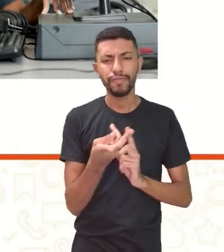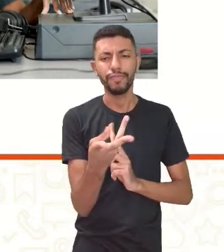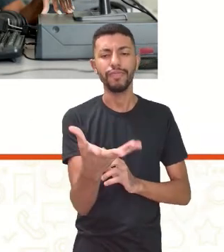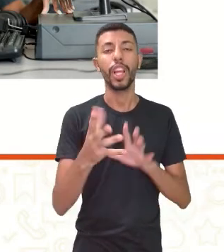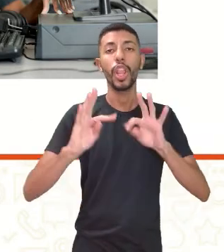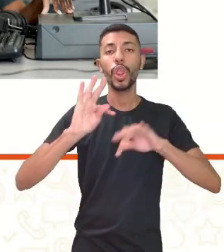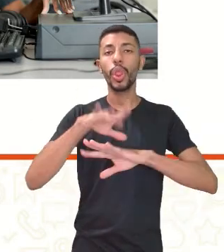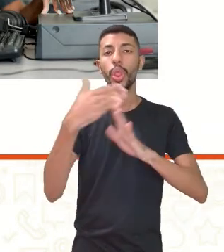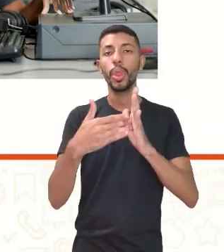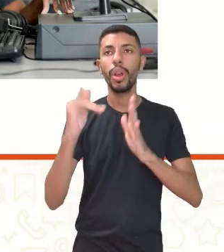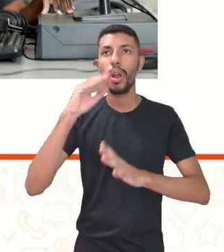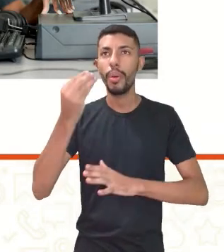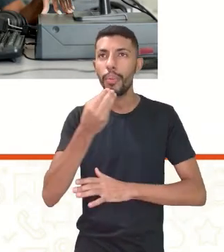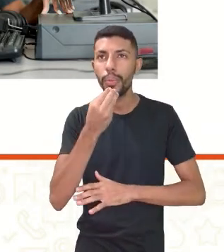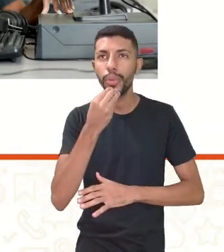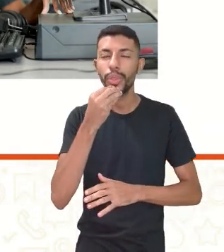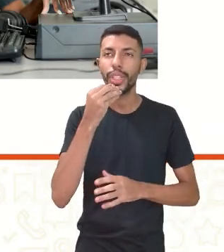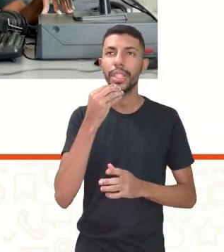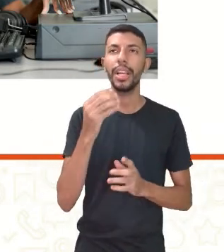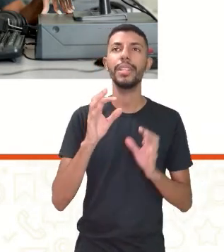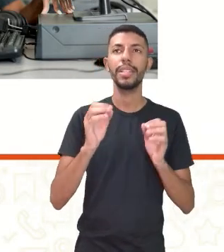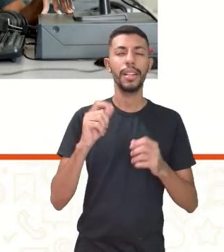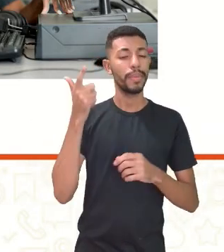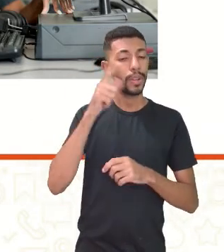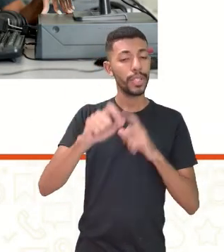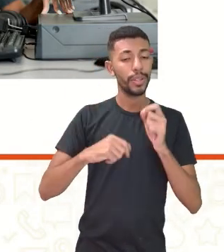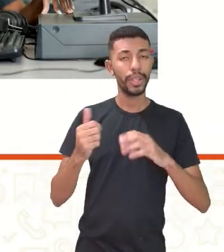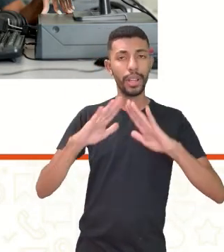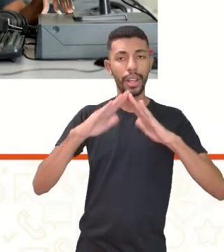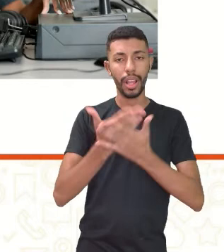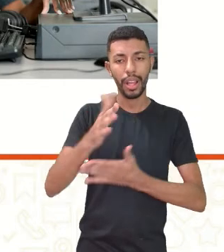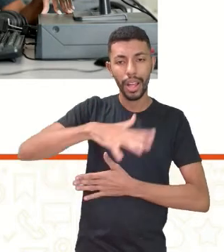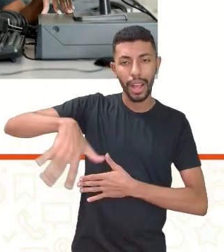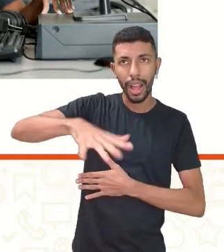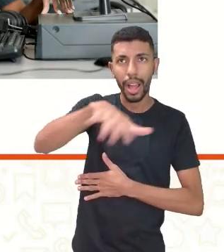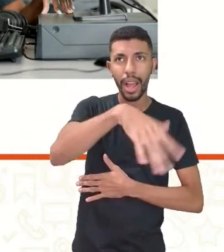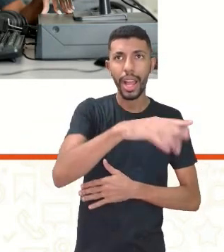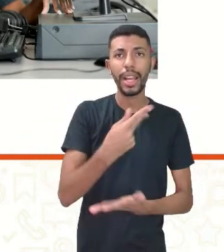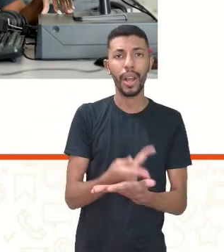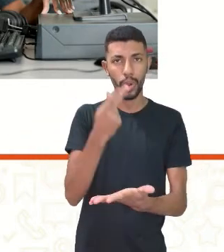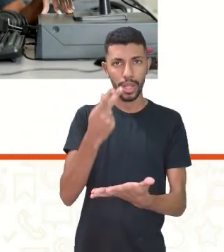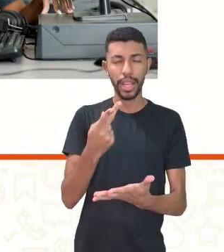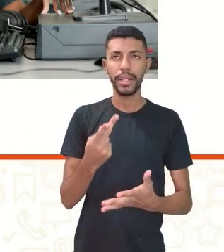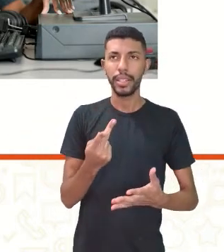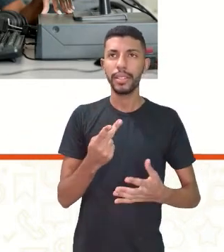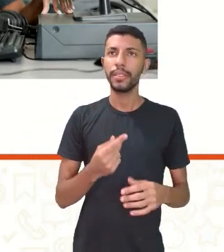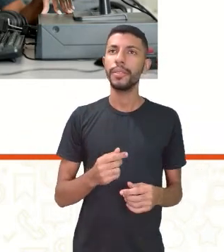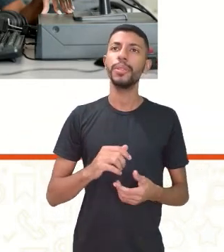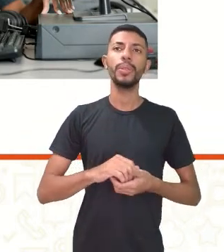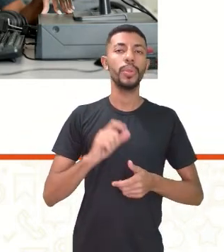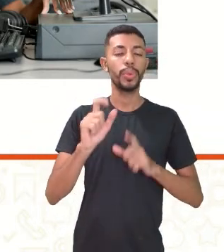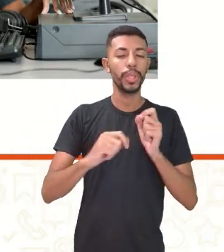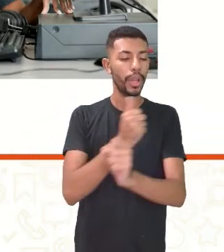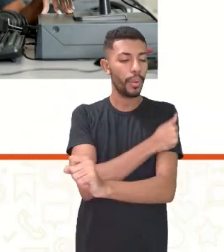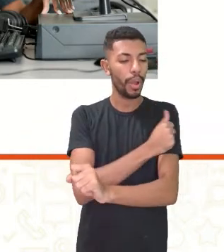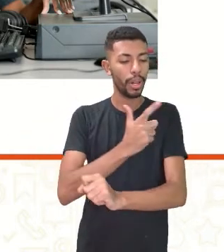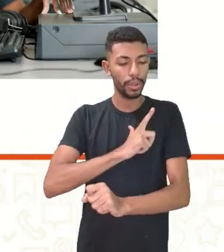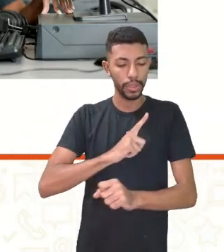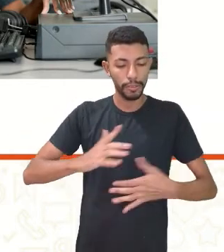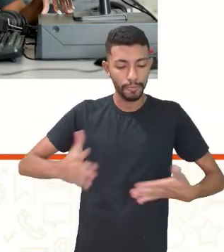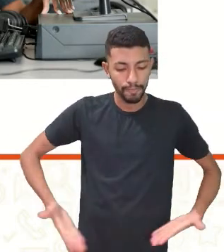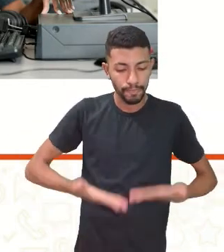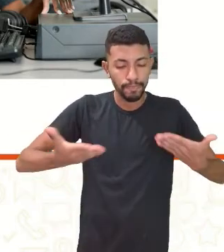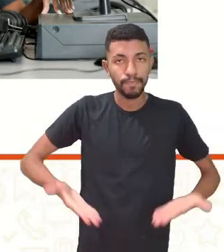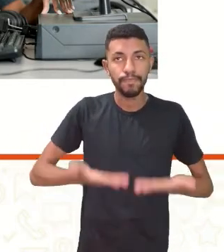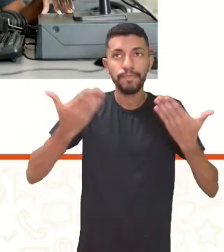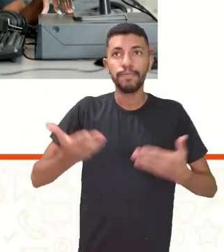possíveis para que, nos espaços educacionais em que ele acontece, o estudante seja incentivado a